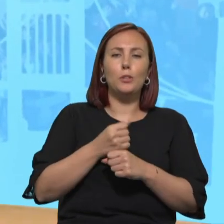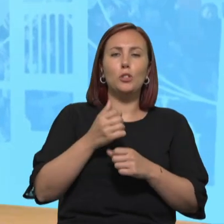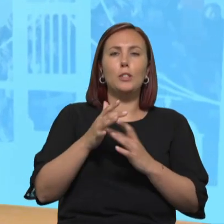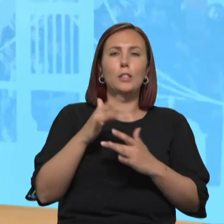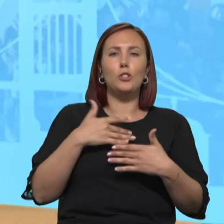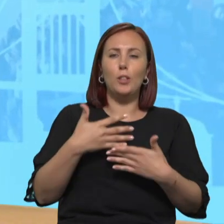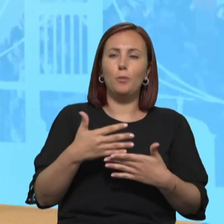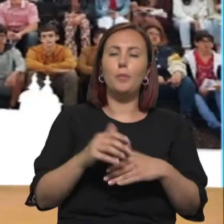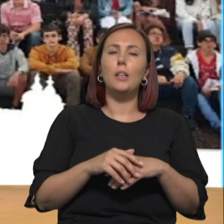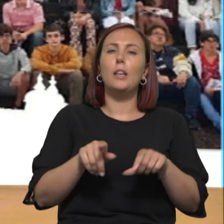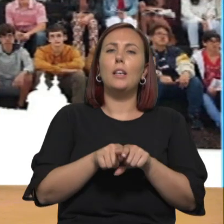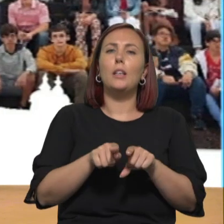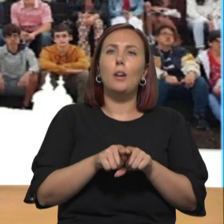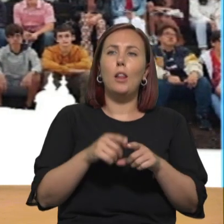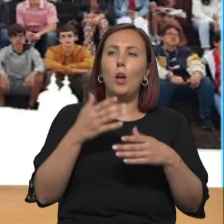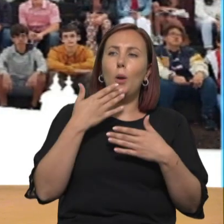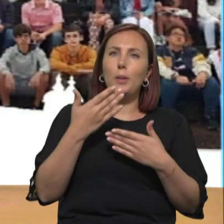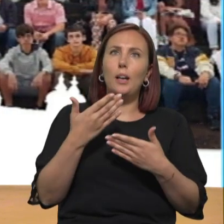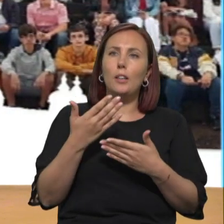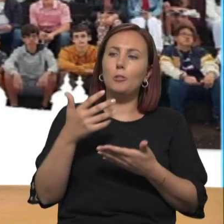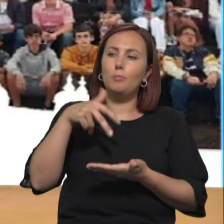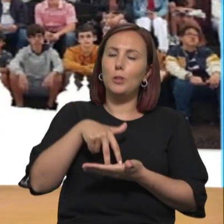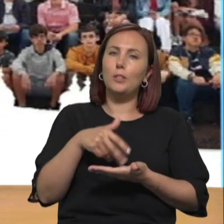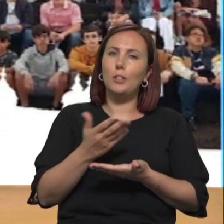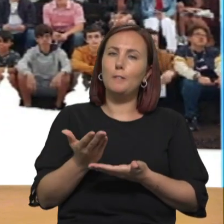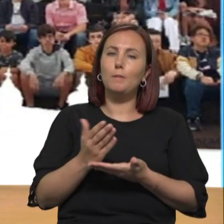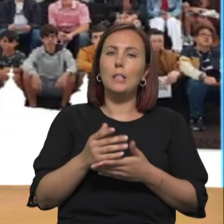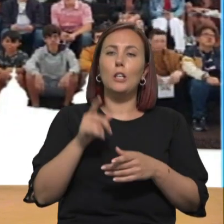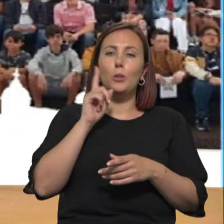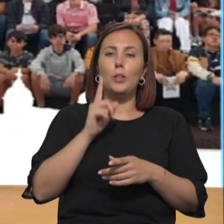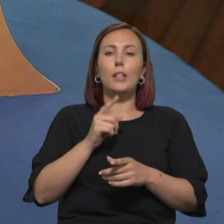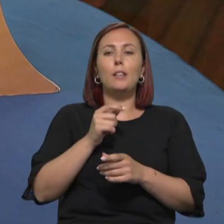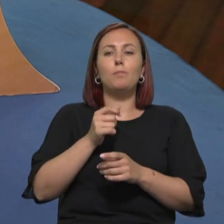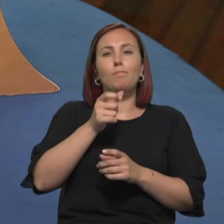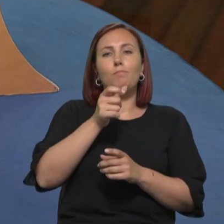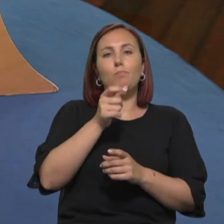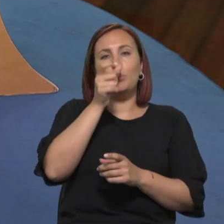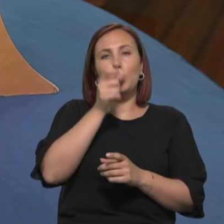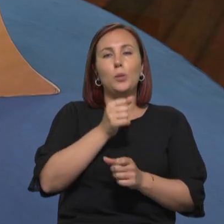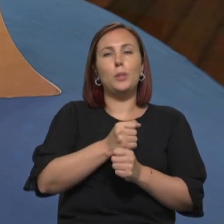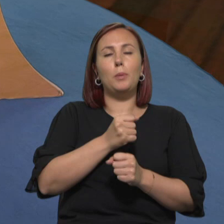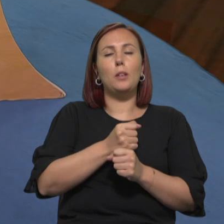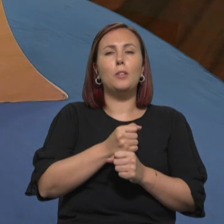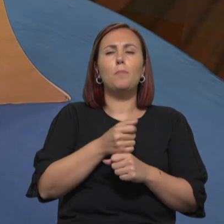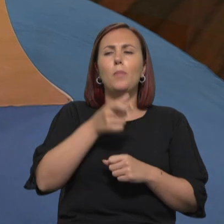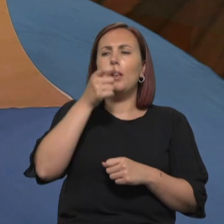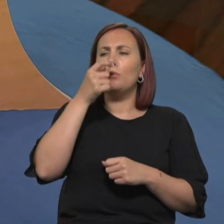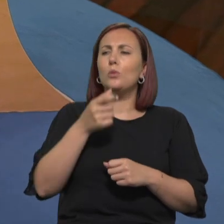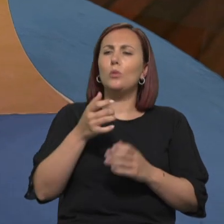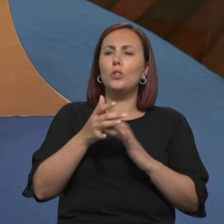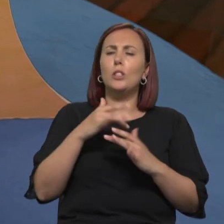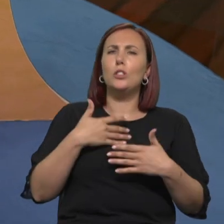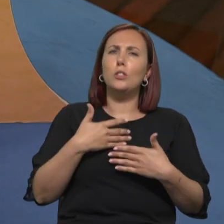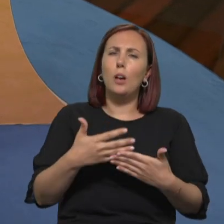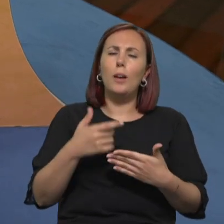tarde, obrigado por estar entre nós neste Dia do Trabalhador. Como é que os cristãos e aqueles mais